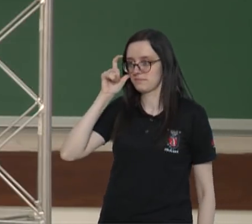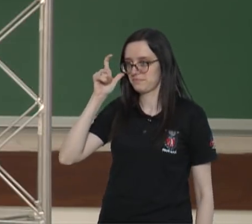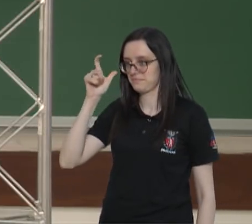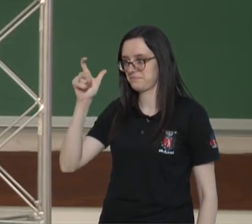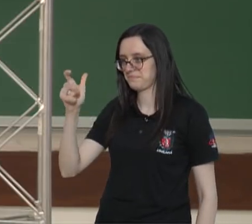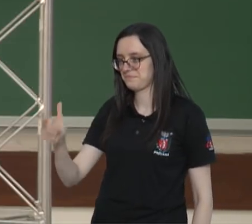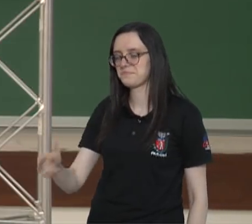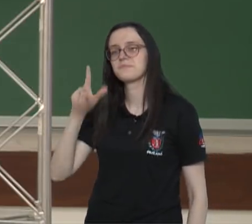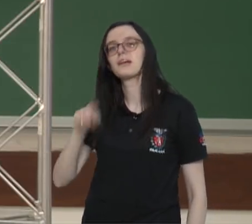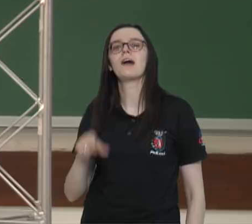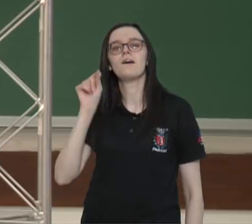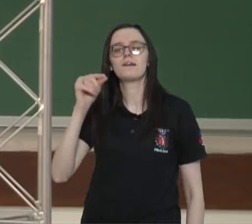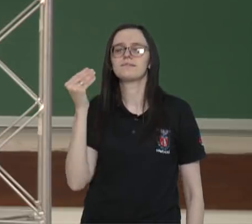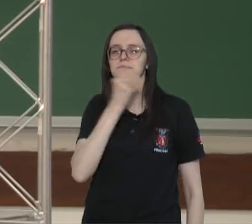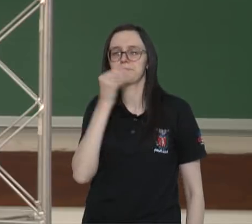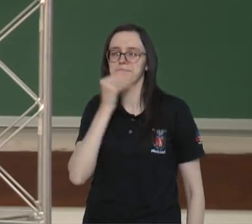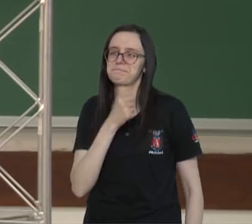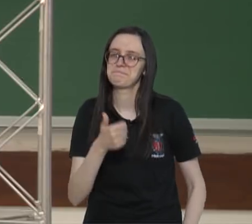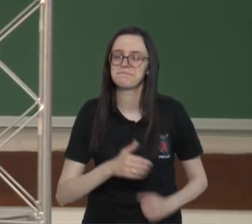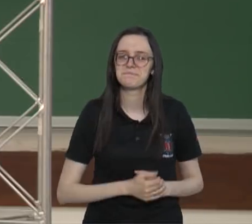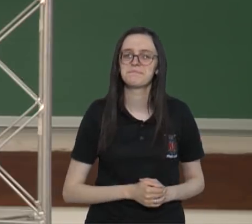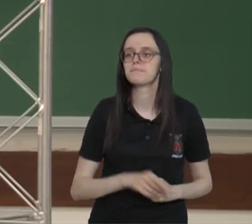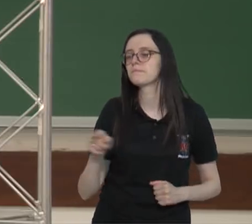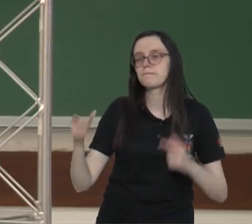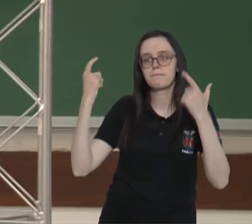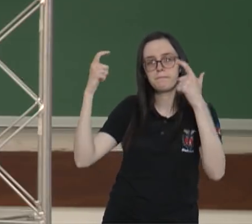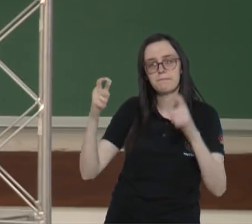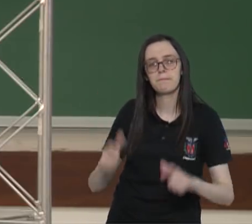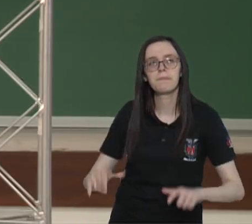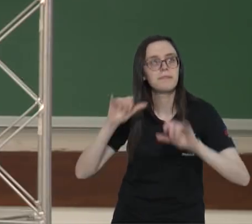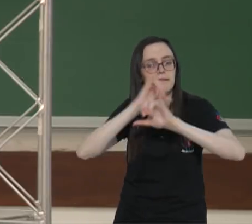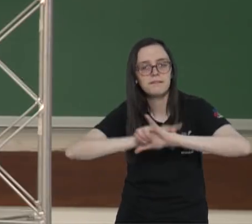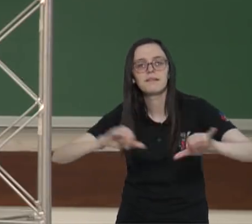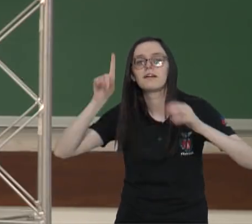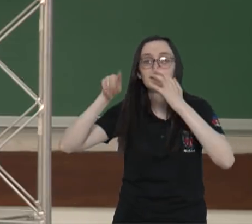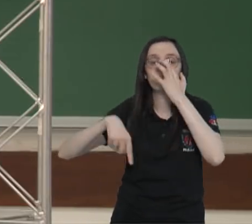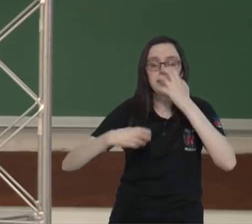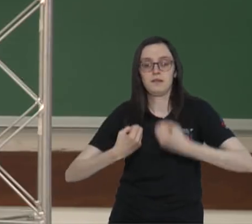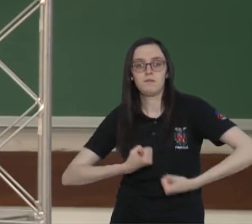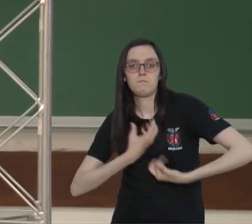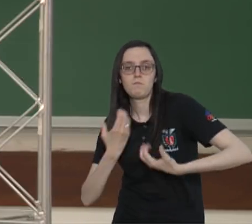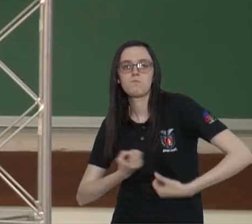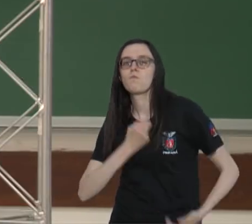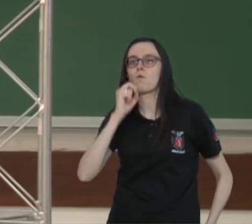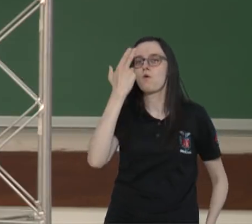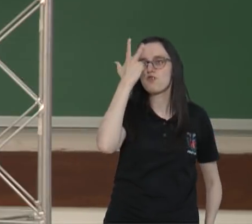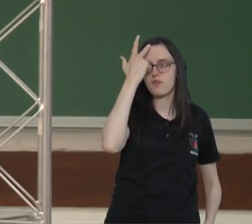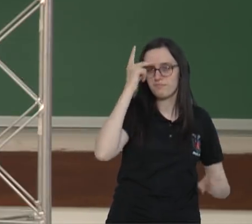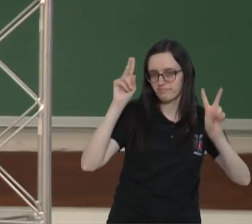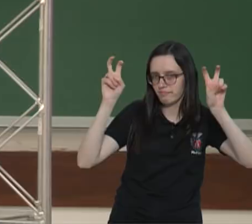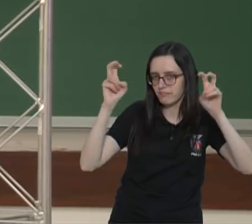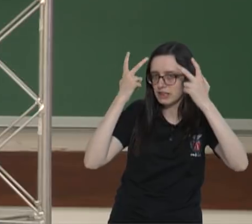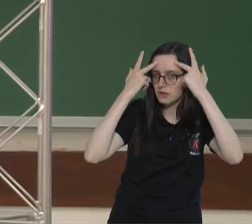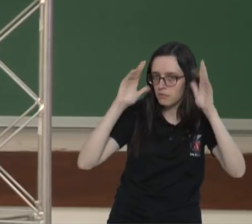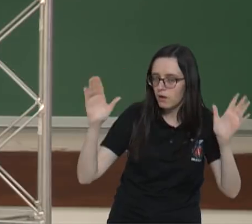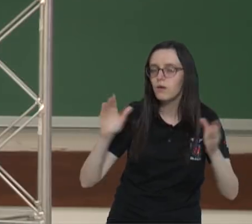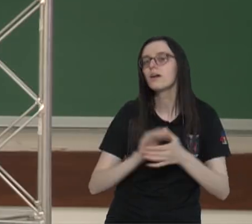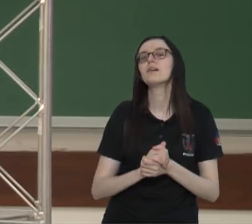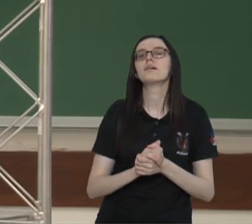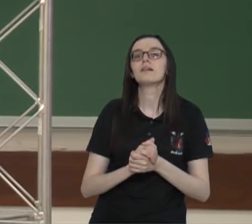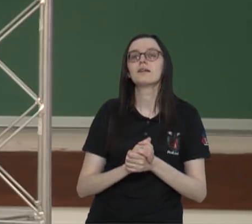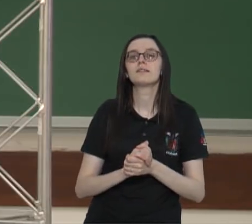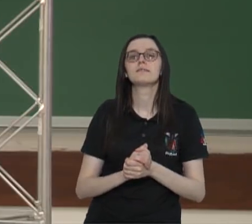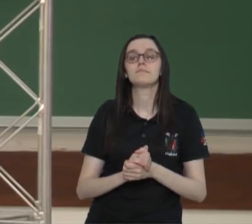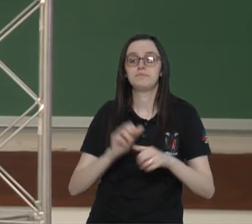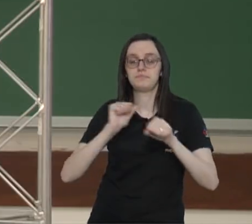entra daí aquela ideia da persuasão. Então, os classificados, sejam poéticos ou os normais, né, que vamos chamar assim,